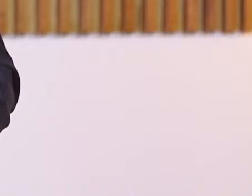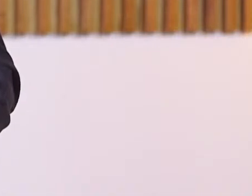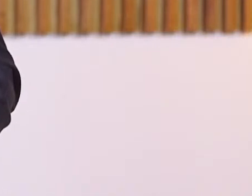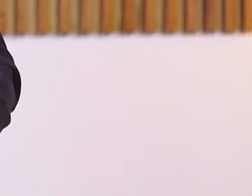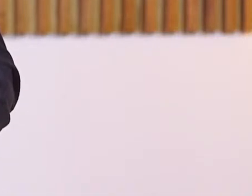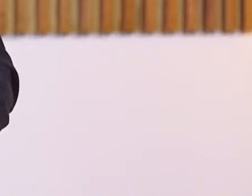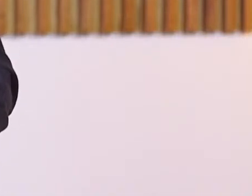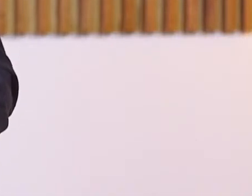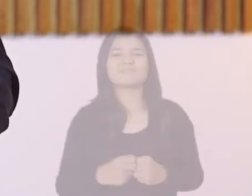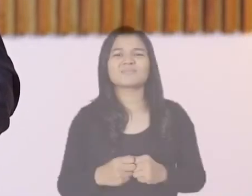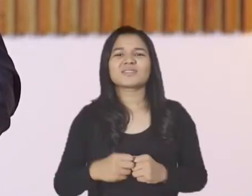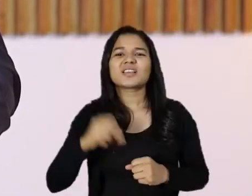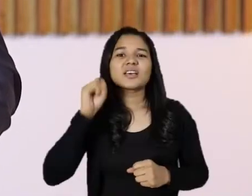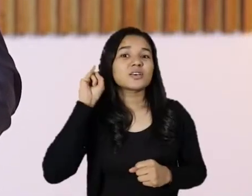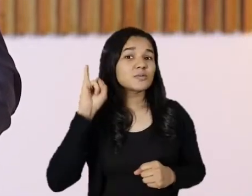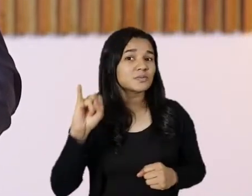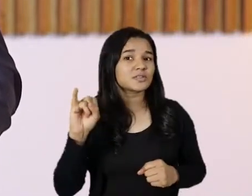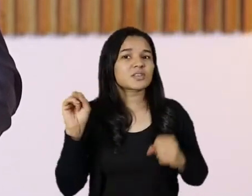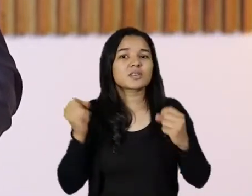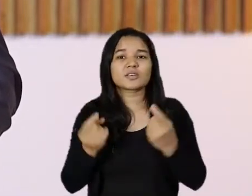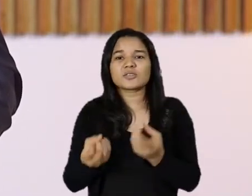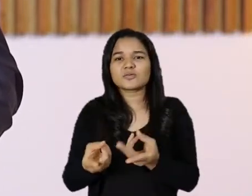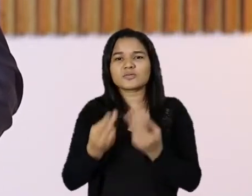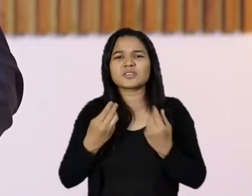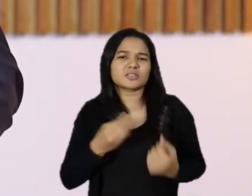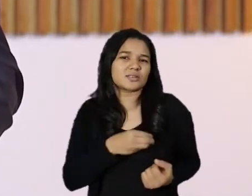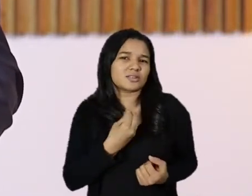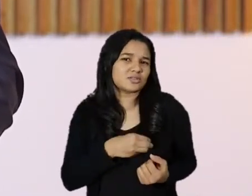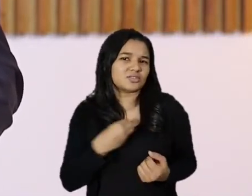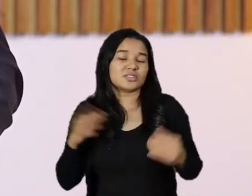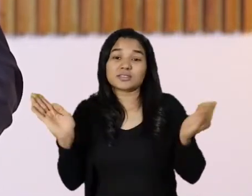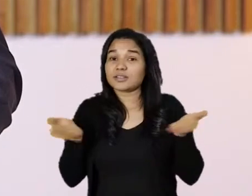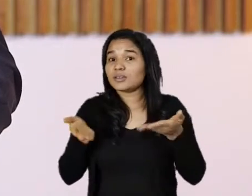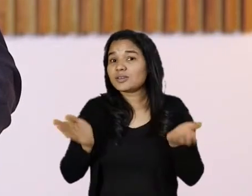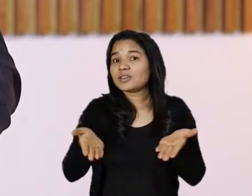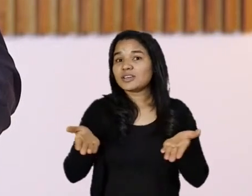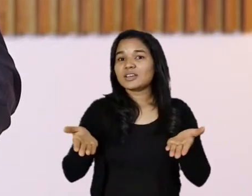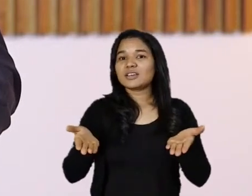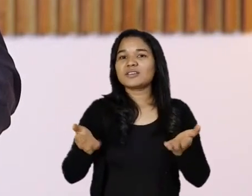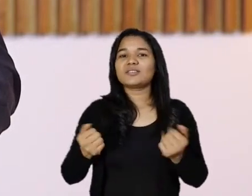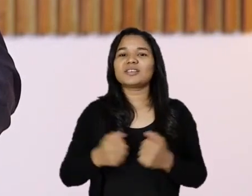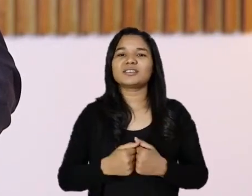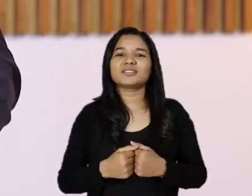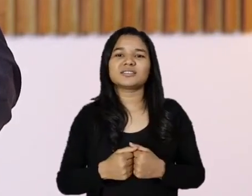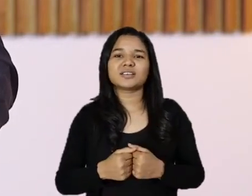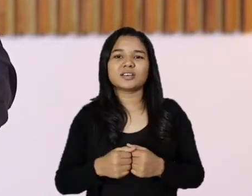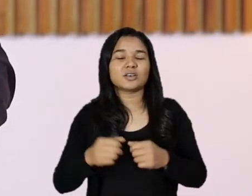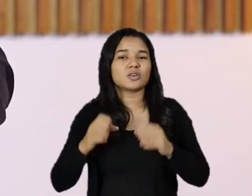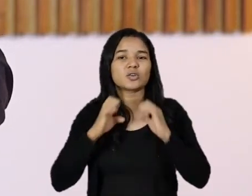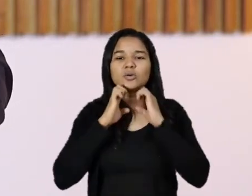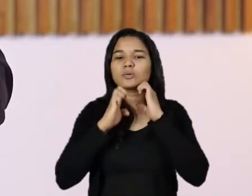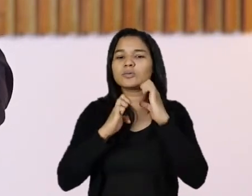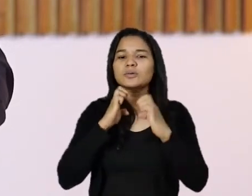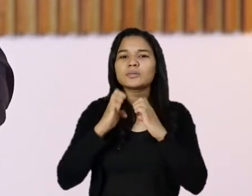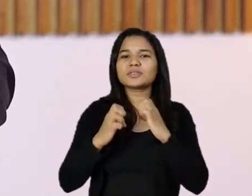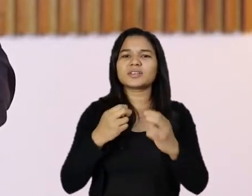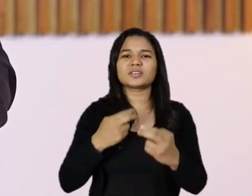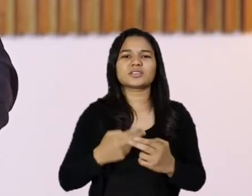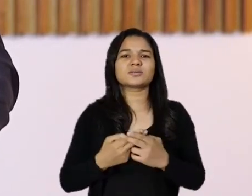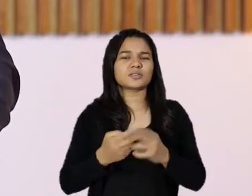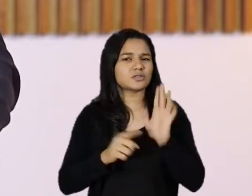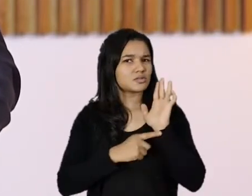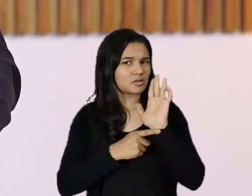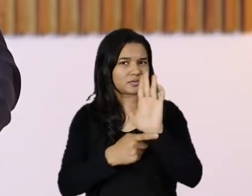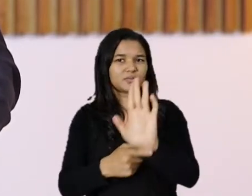em nossos dias, talvez com a mensagem tão veemente a qual ele apresentou, se apresentasse hoje, também